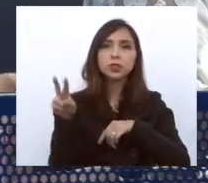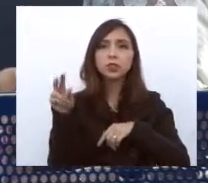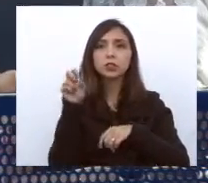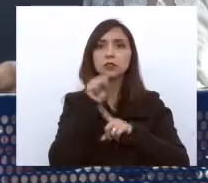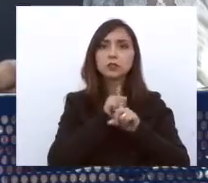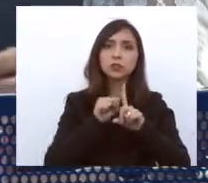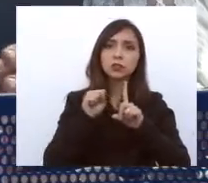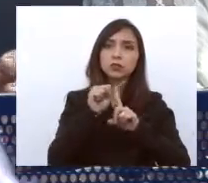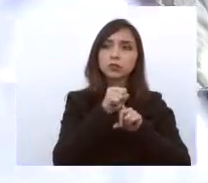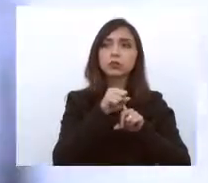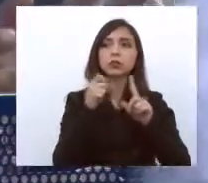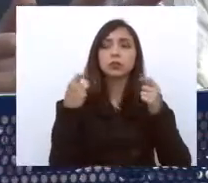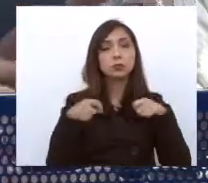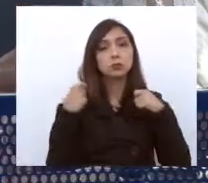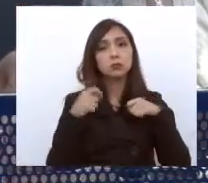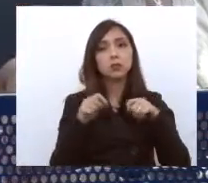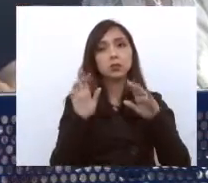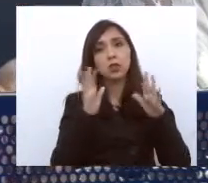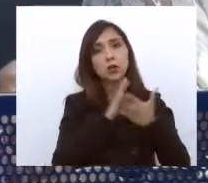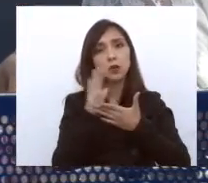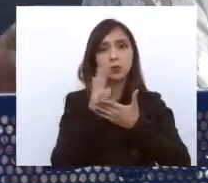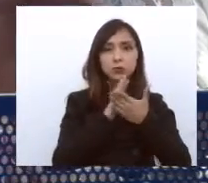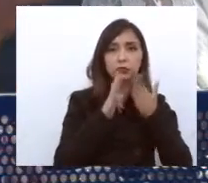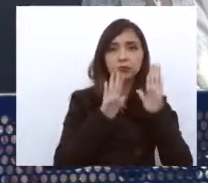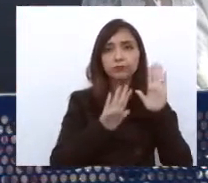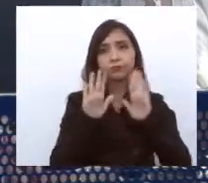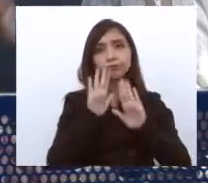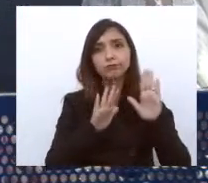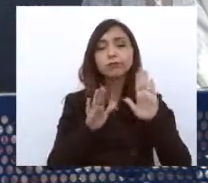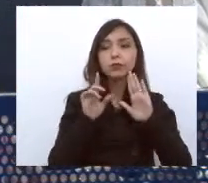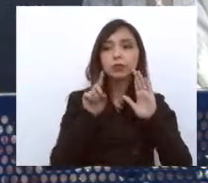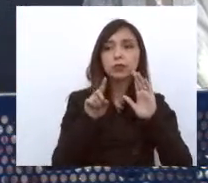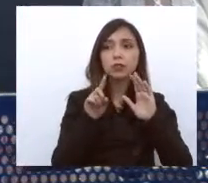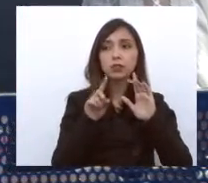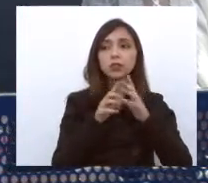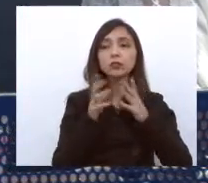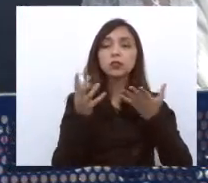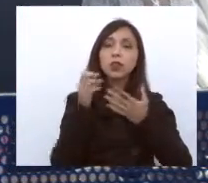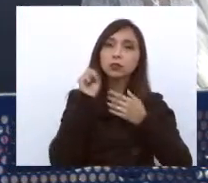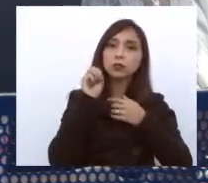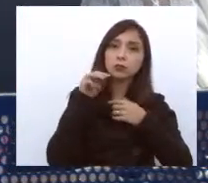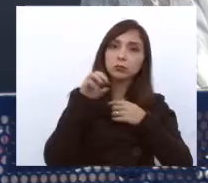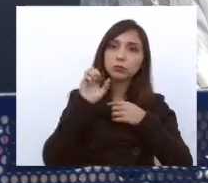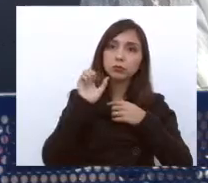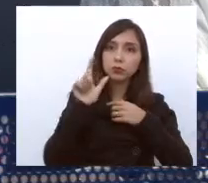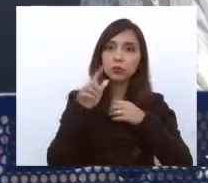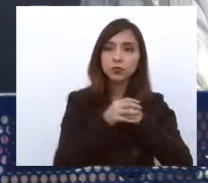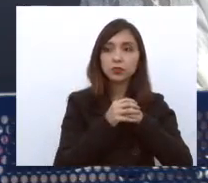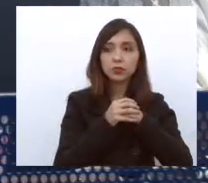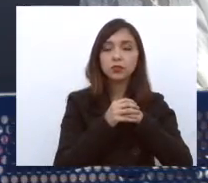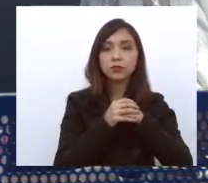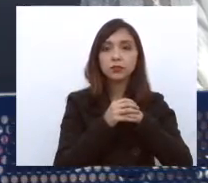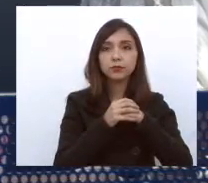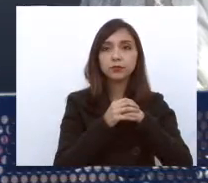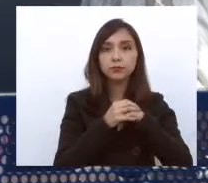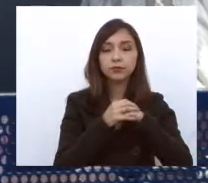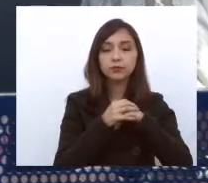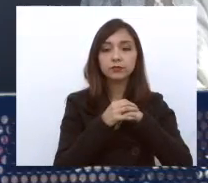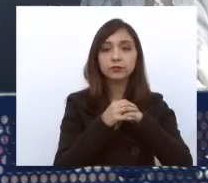a gente tem que ter critérios na hora de defender. Eu sei que o Samuel colocou aqui bonito as palavras deles,